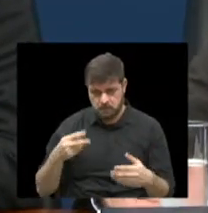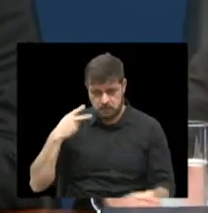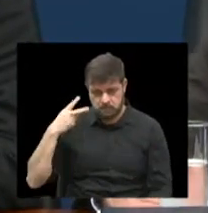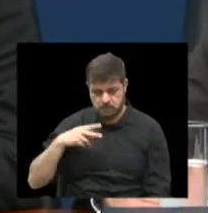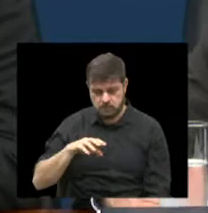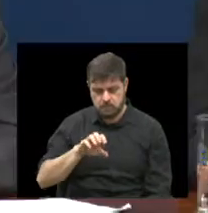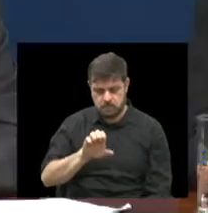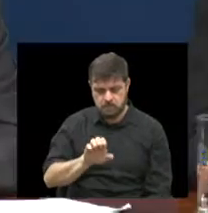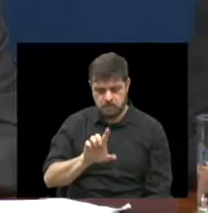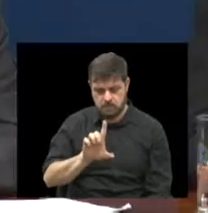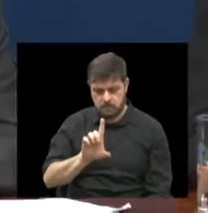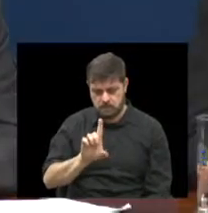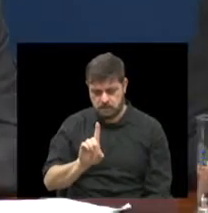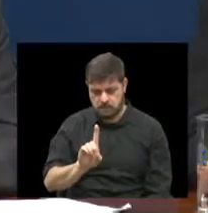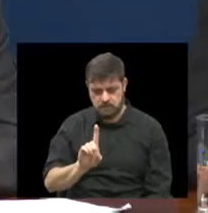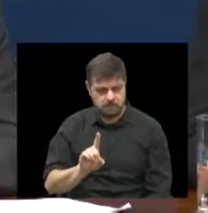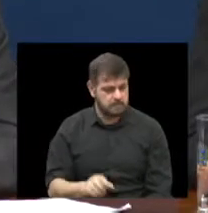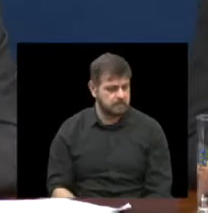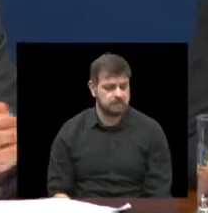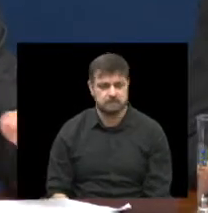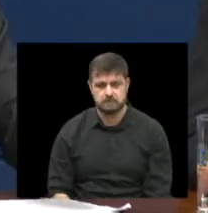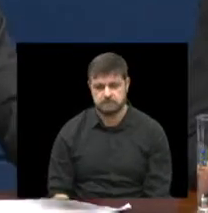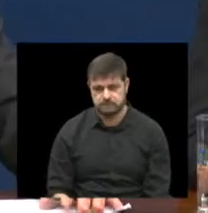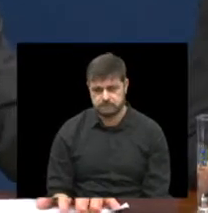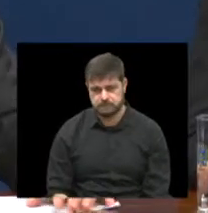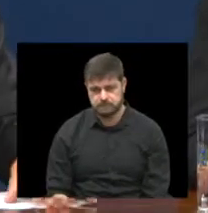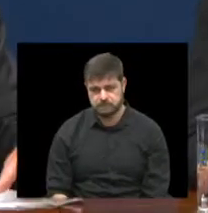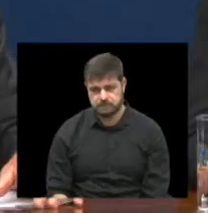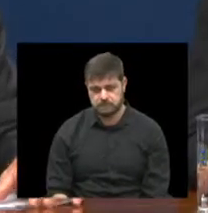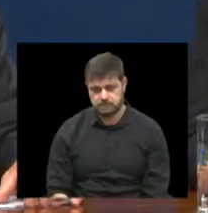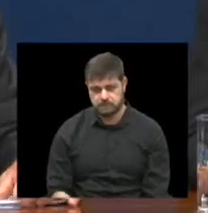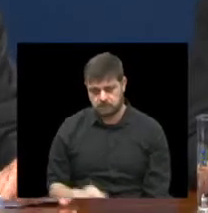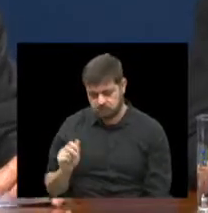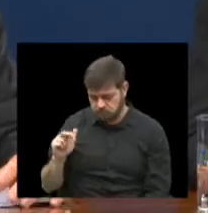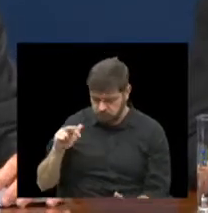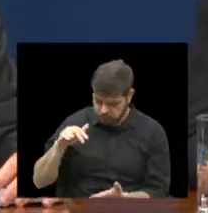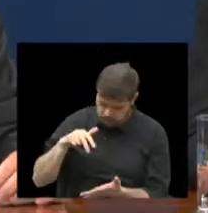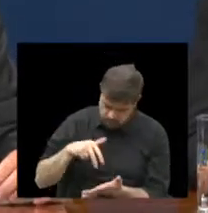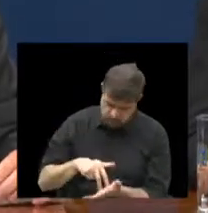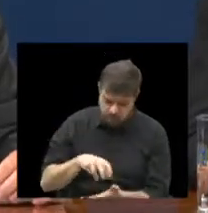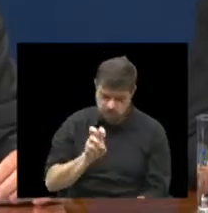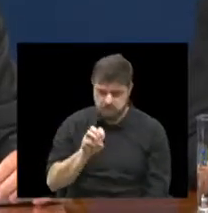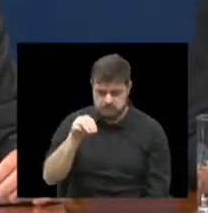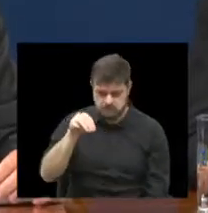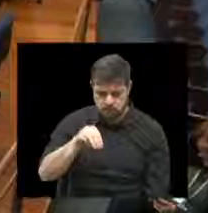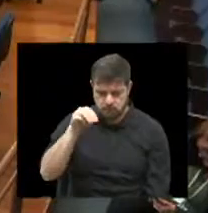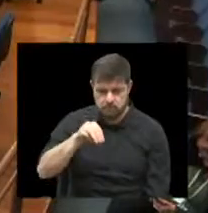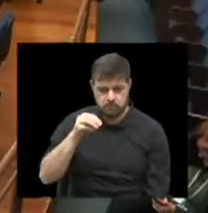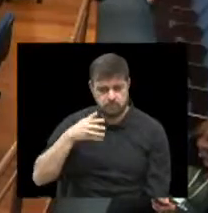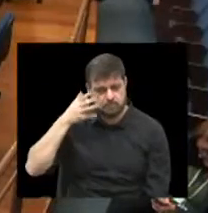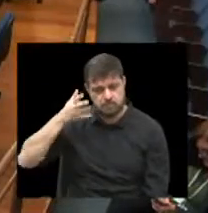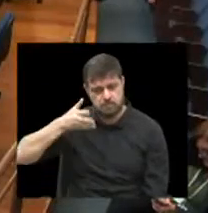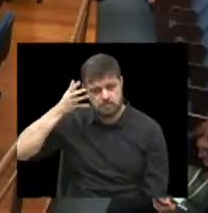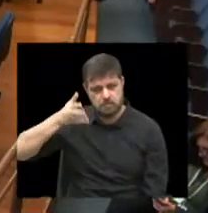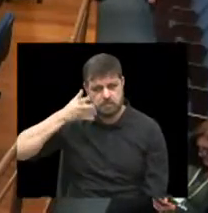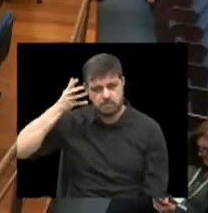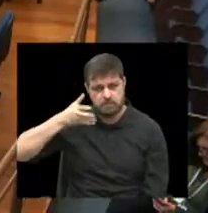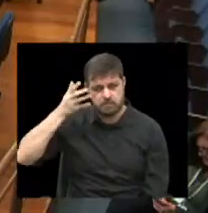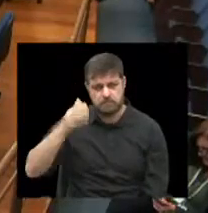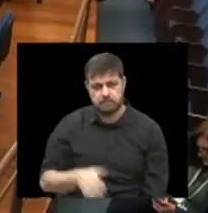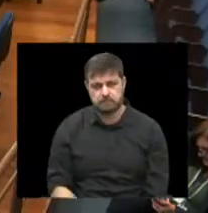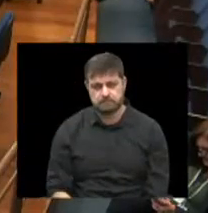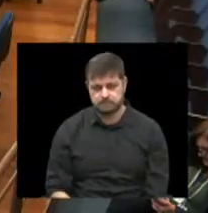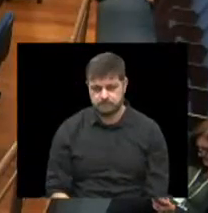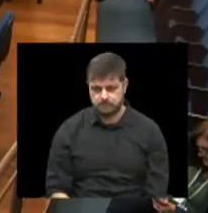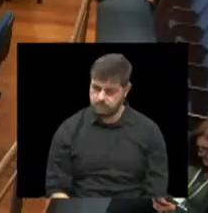Edson Ribeiro. Vereador Edson Ribeiro, Vossa Excelência tem até 5 minutos, vereador. Líder